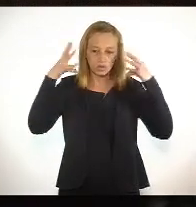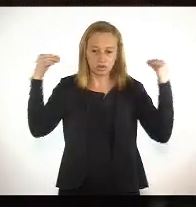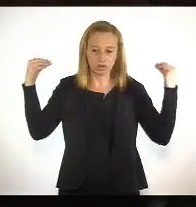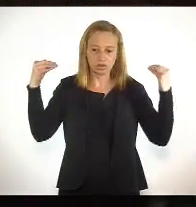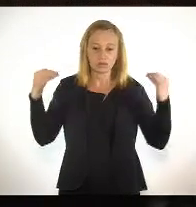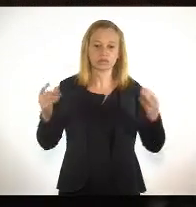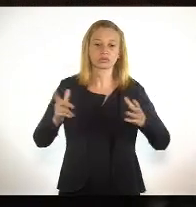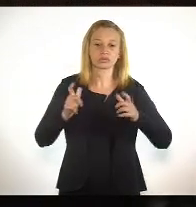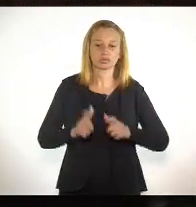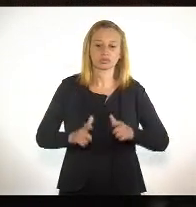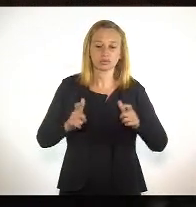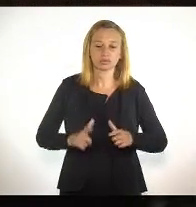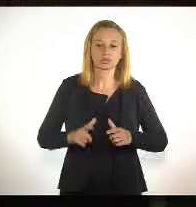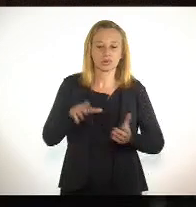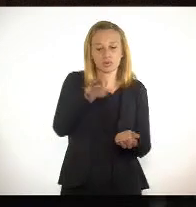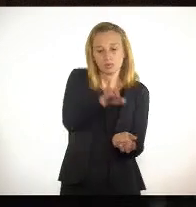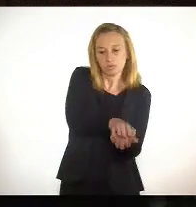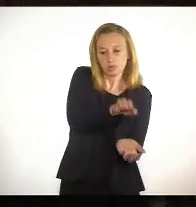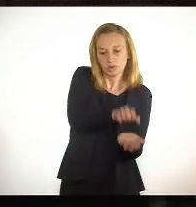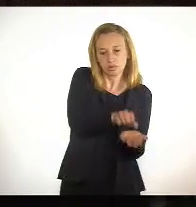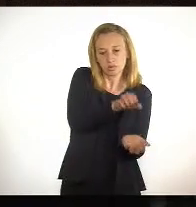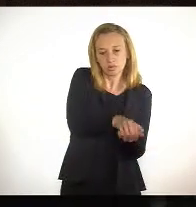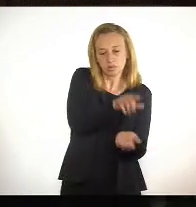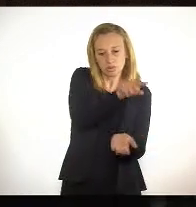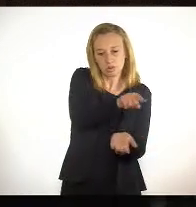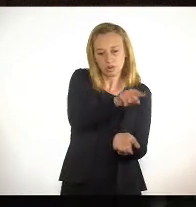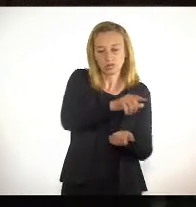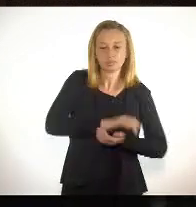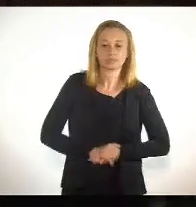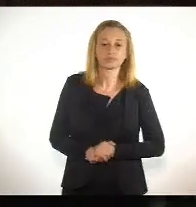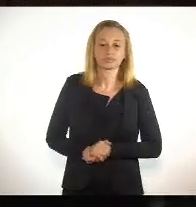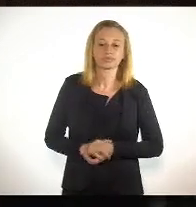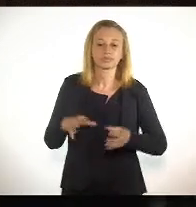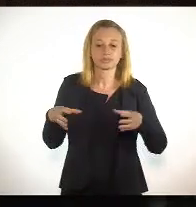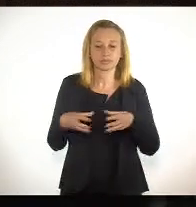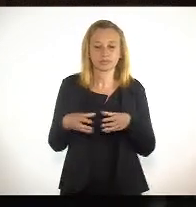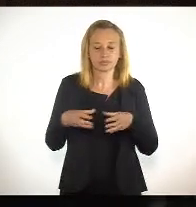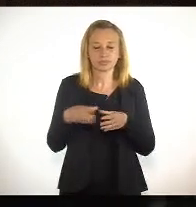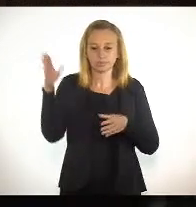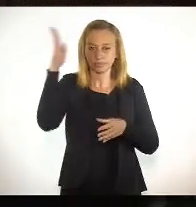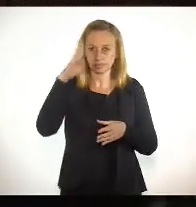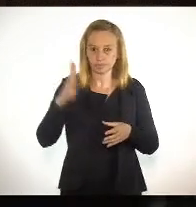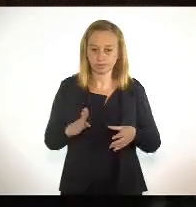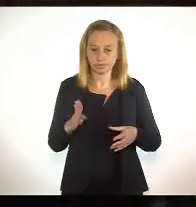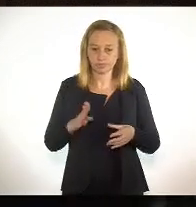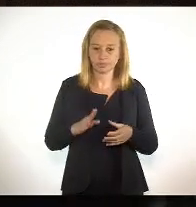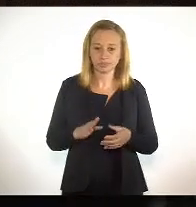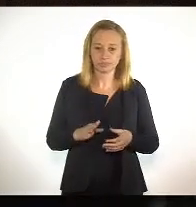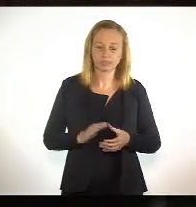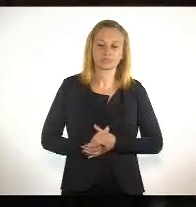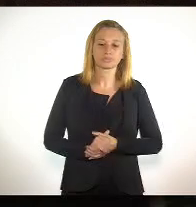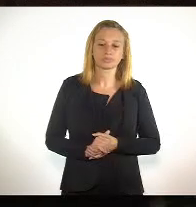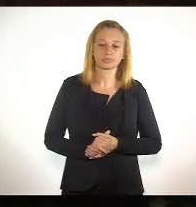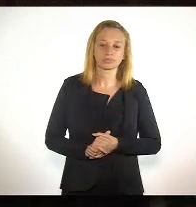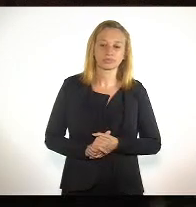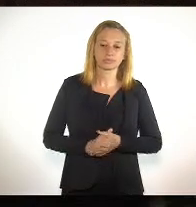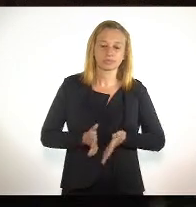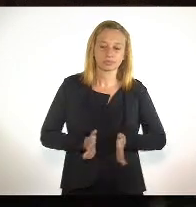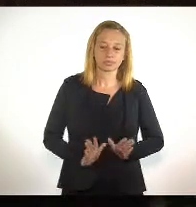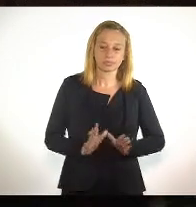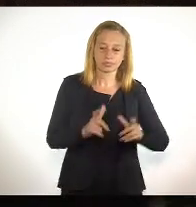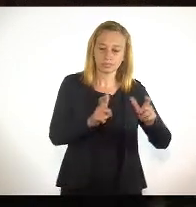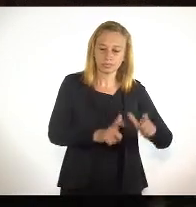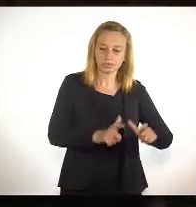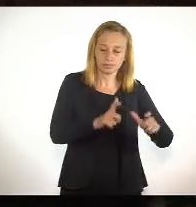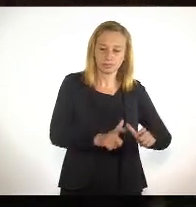território de Pernambuco, grupos de brasileiros nativos,